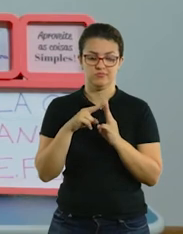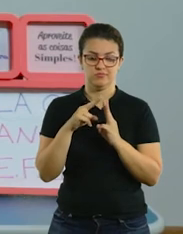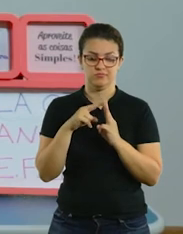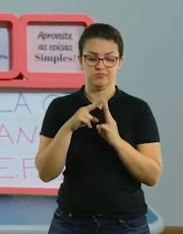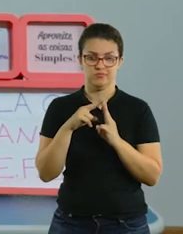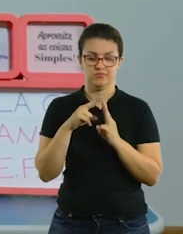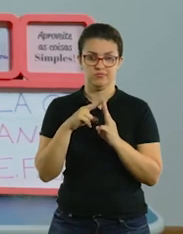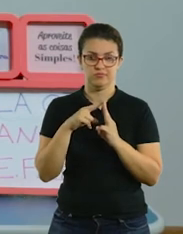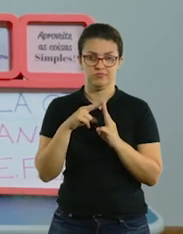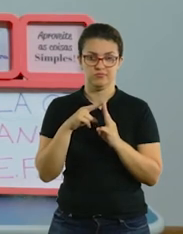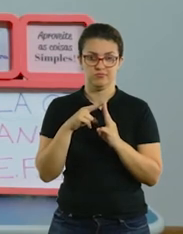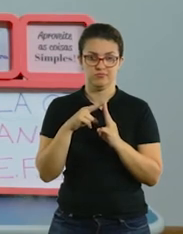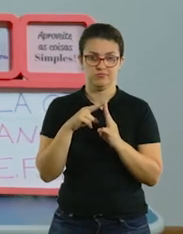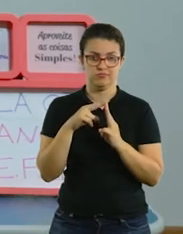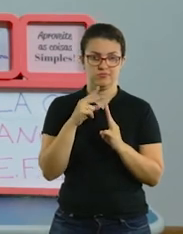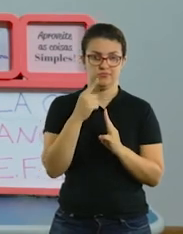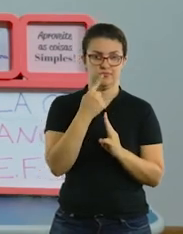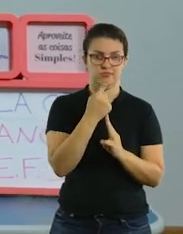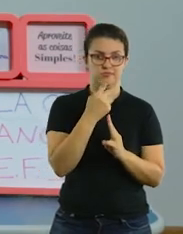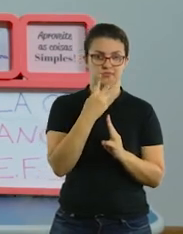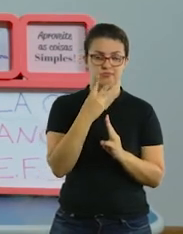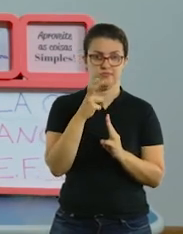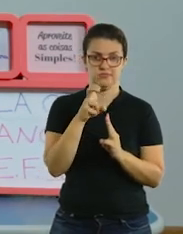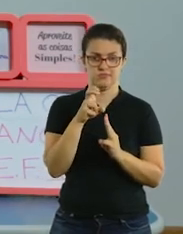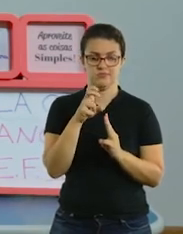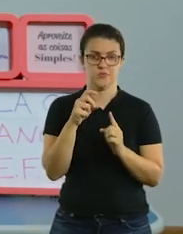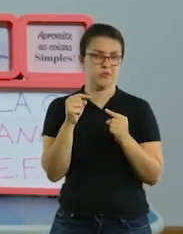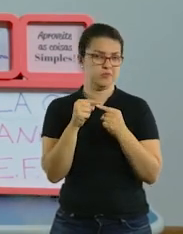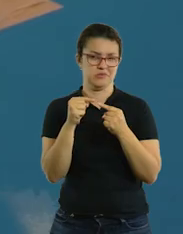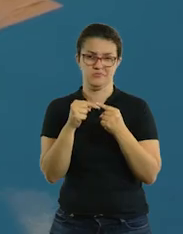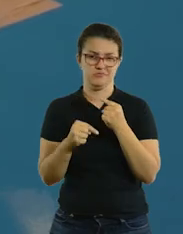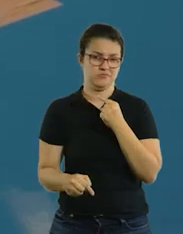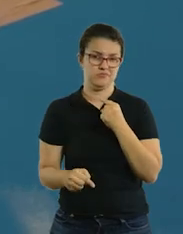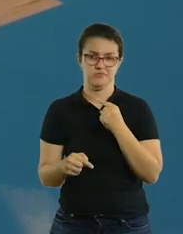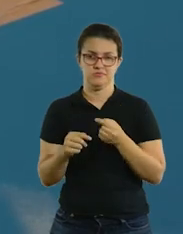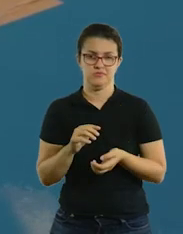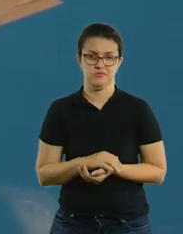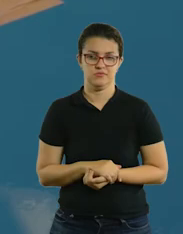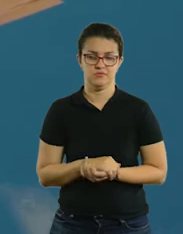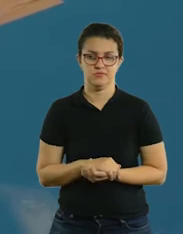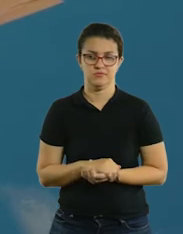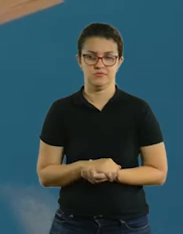número 50. Forma o número 135? Não.